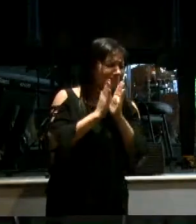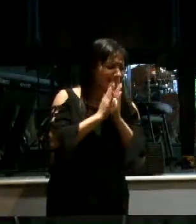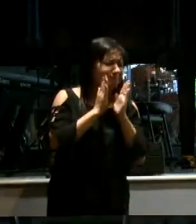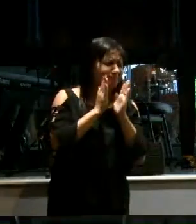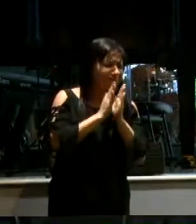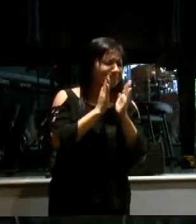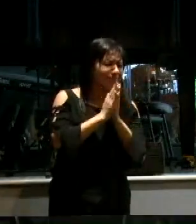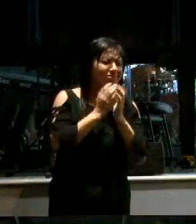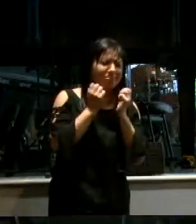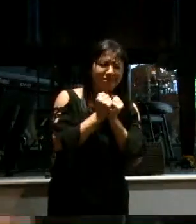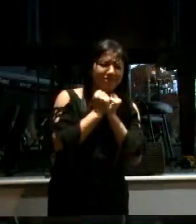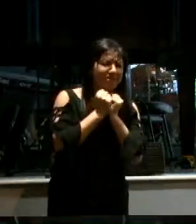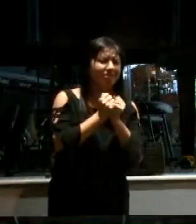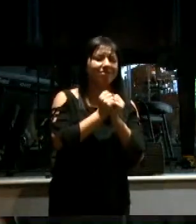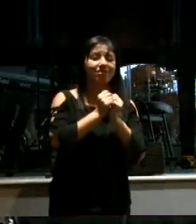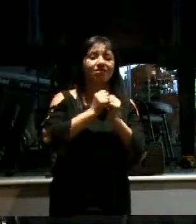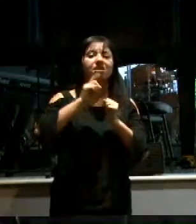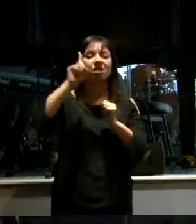Mara,